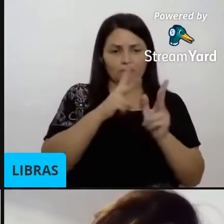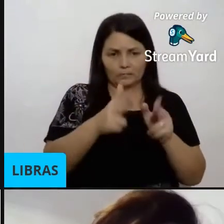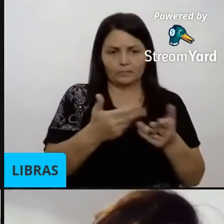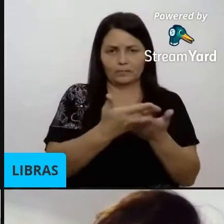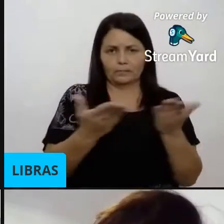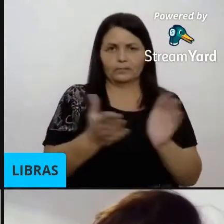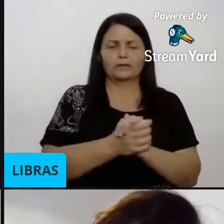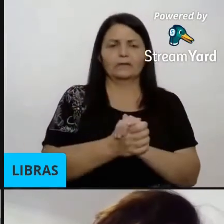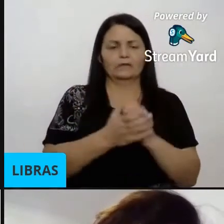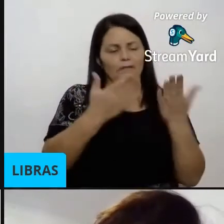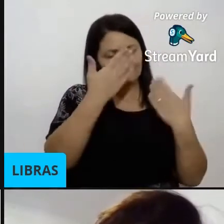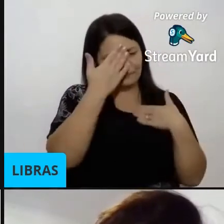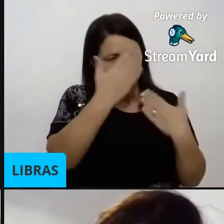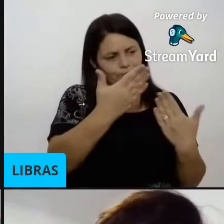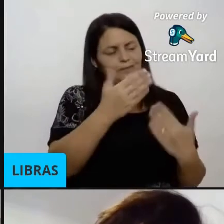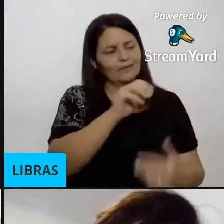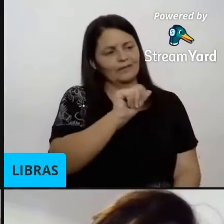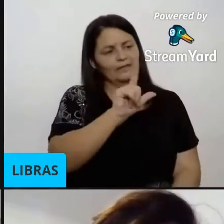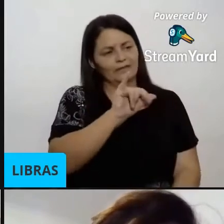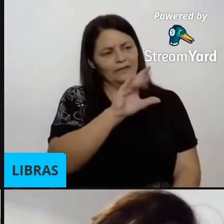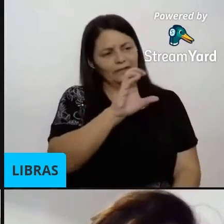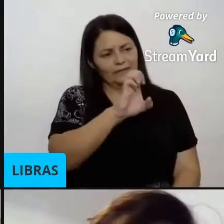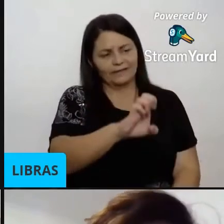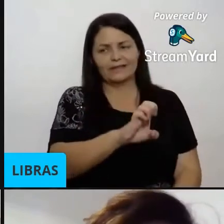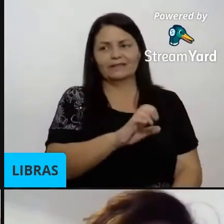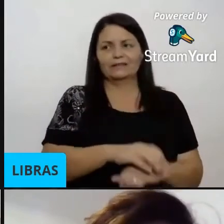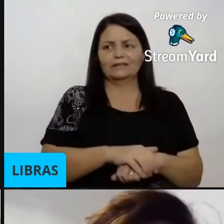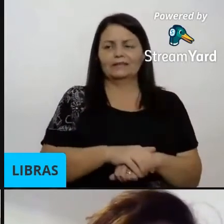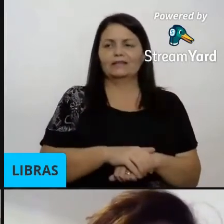esse. Então, muito obrigada, Alice.